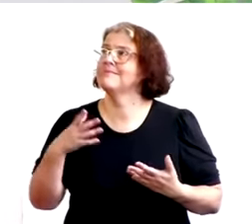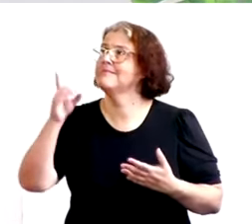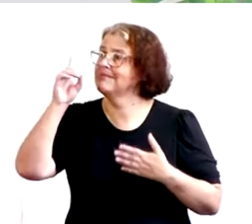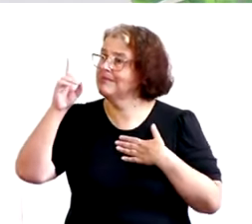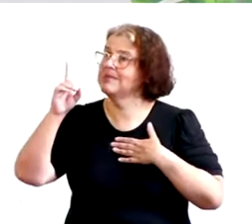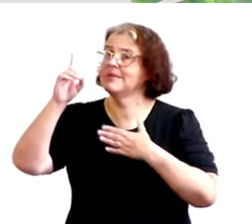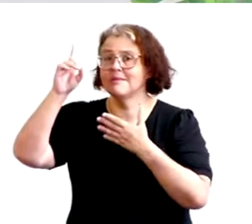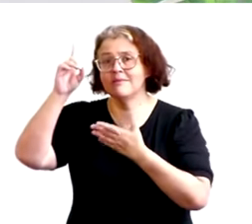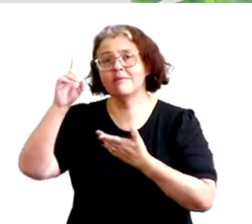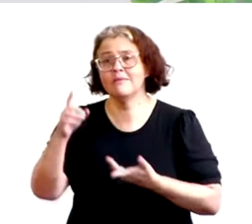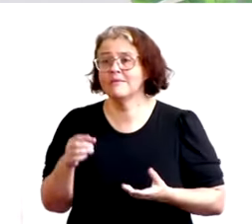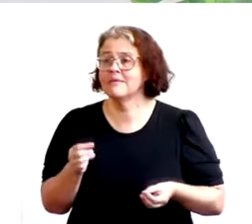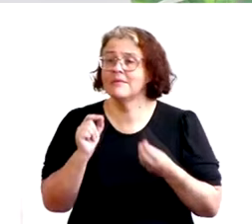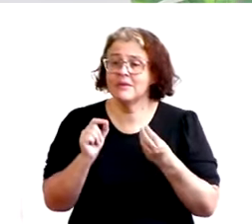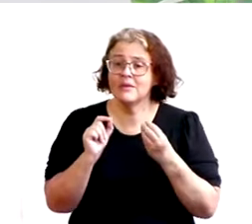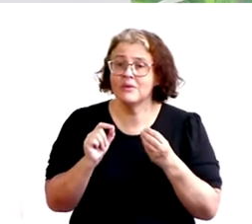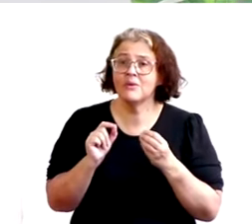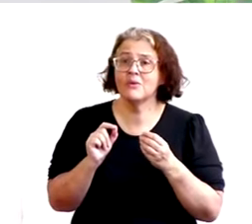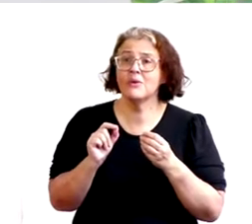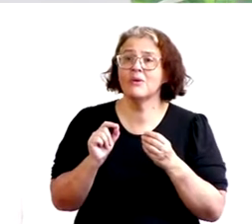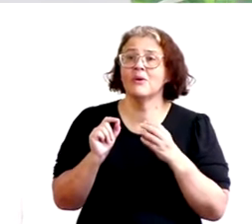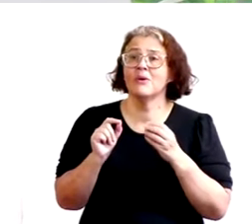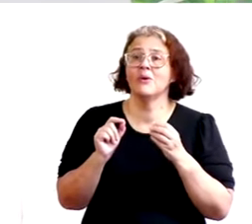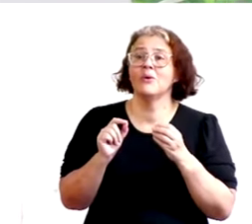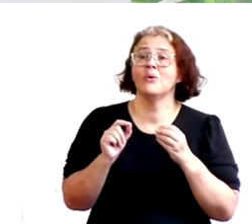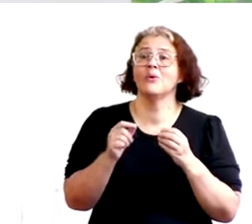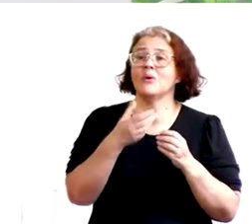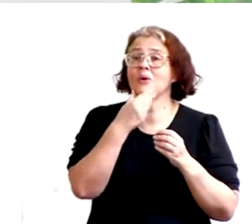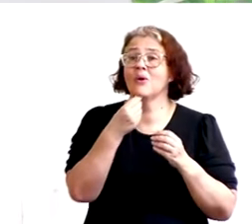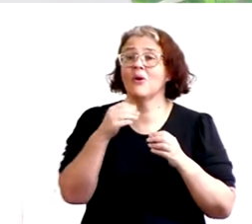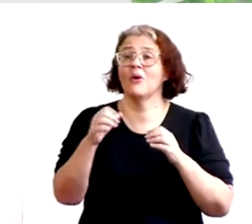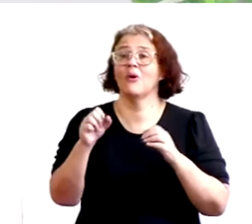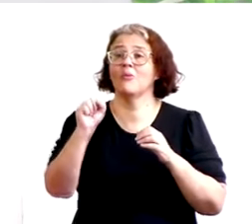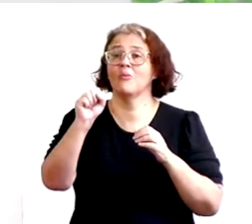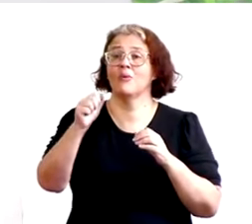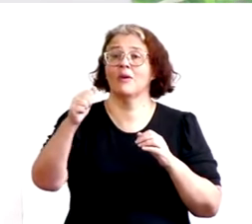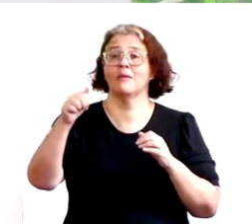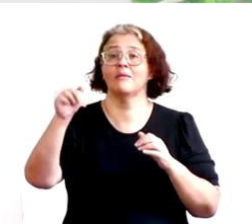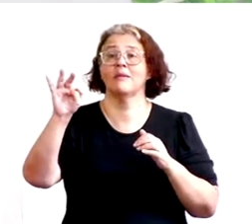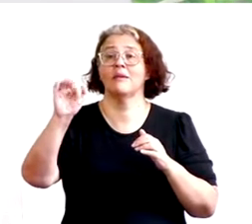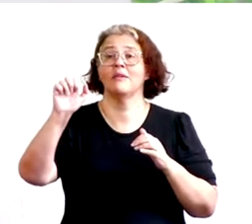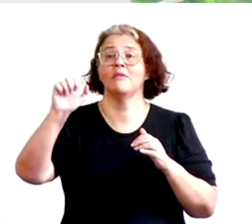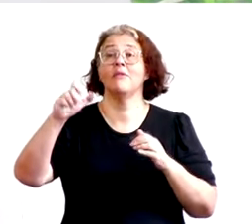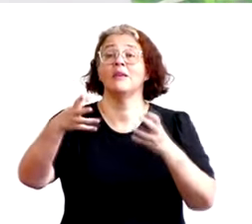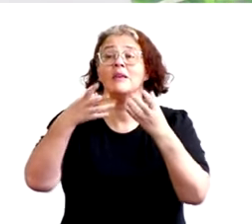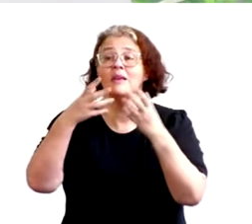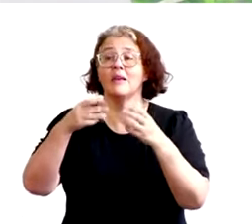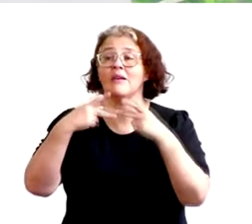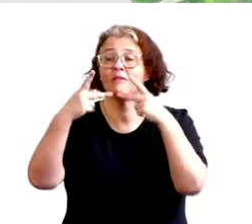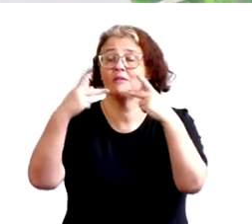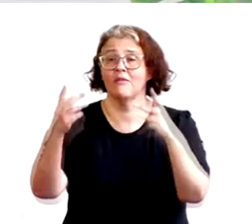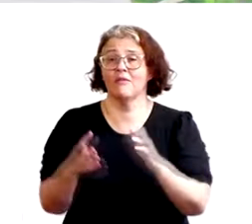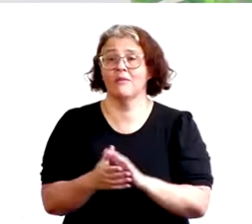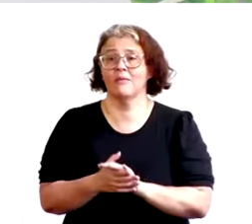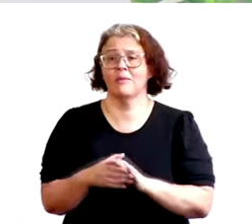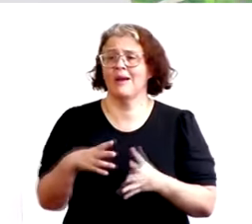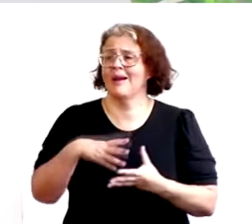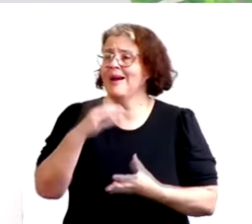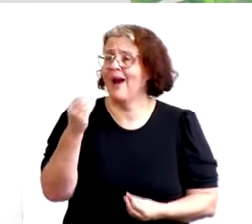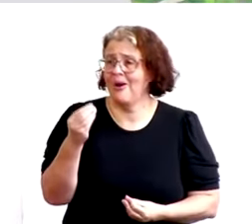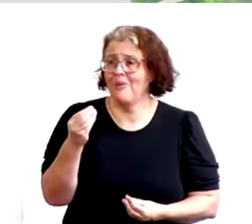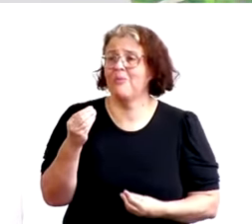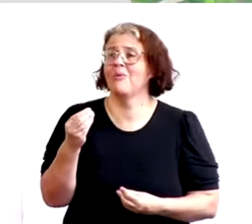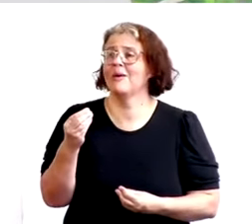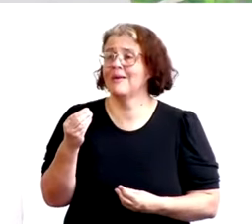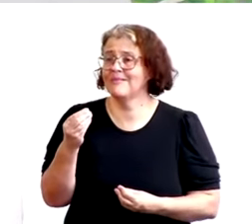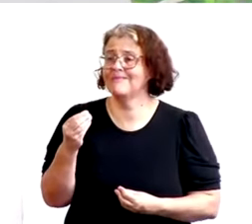bem sabe o que o teu servo Asafe quis dizer pois sua alma está familiarizada com um